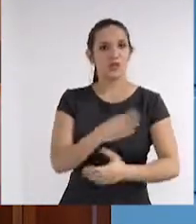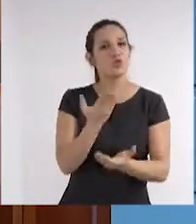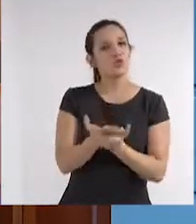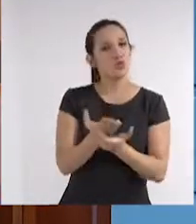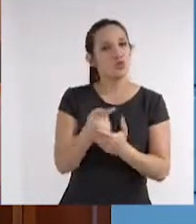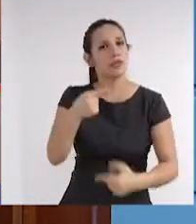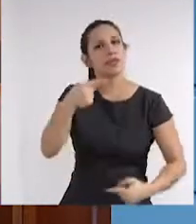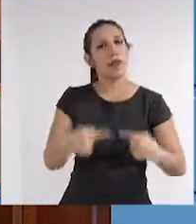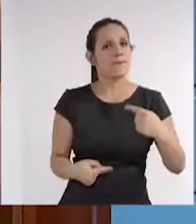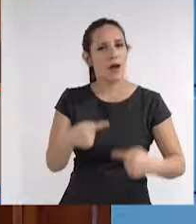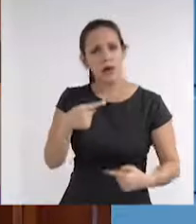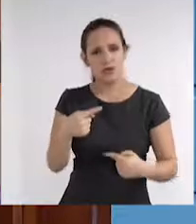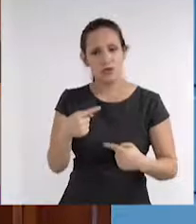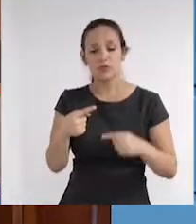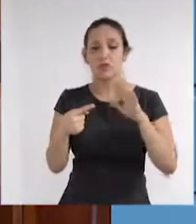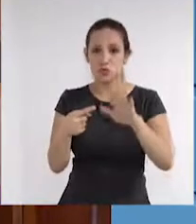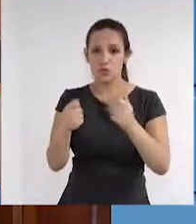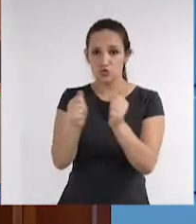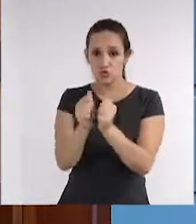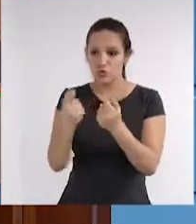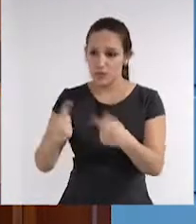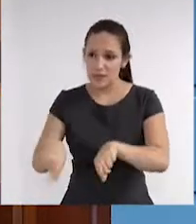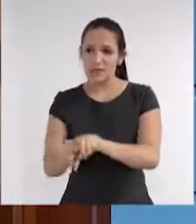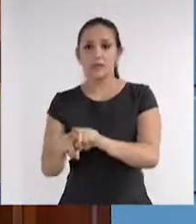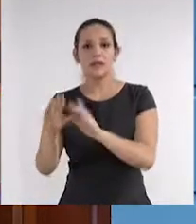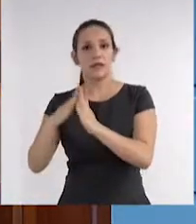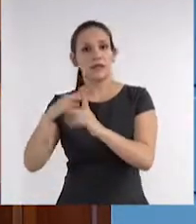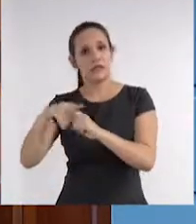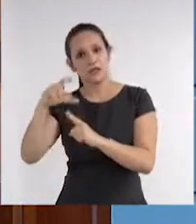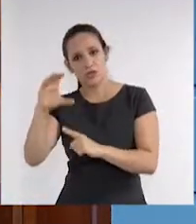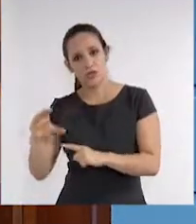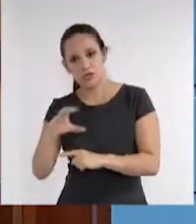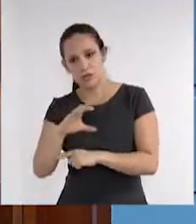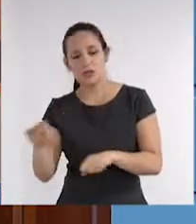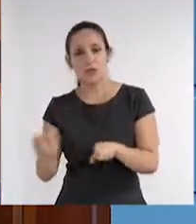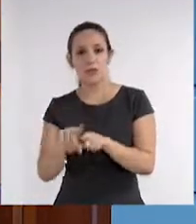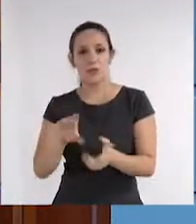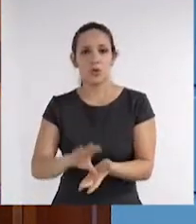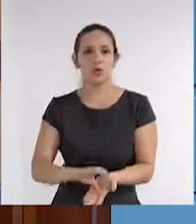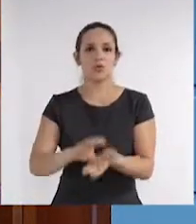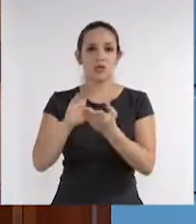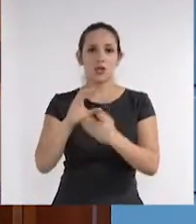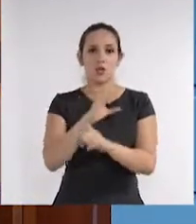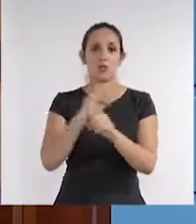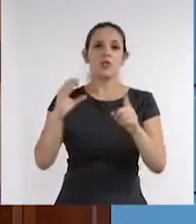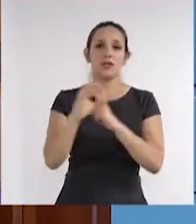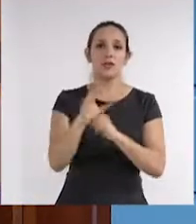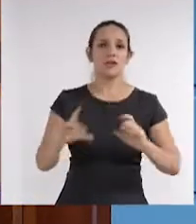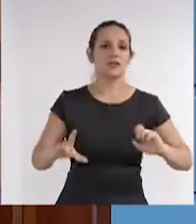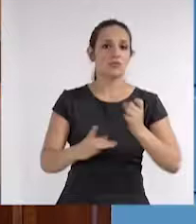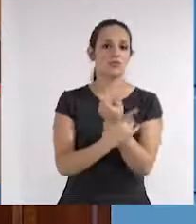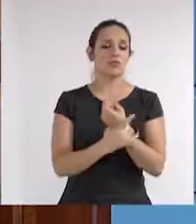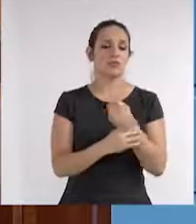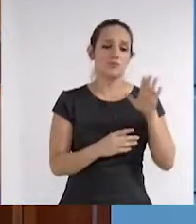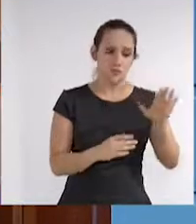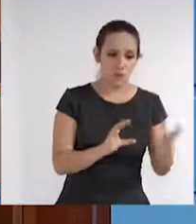em parceria com a Igreja Católica, com os conselhos comunitários de segurança, com